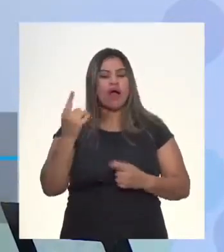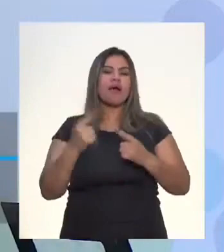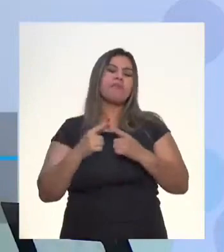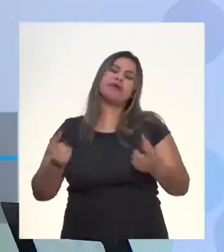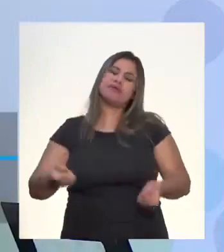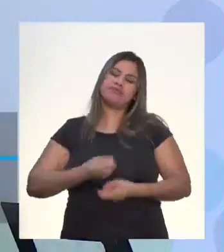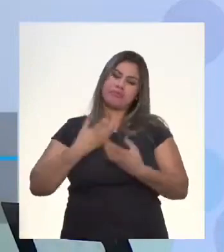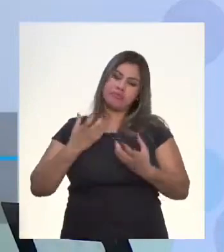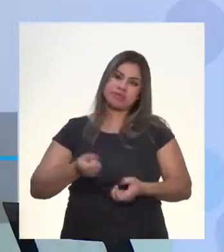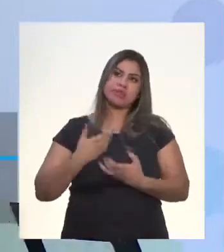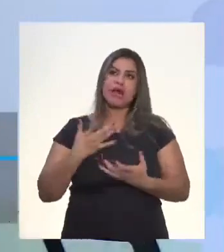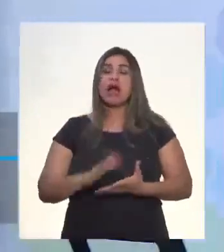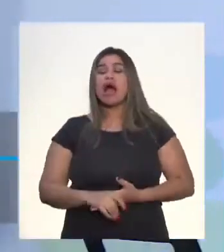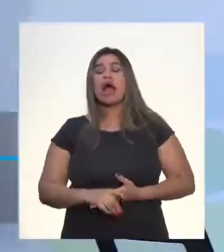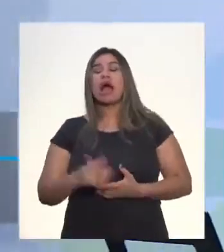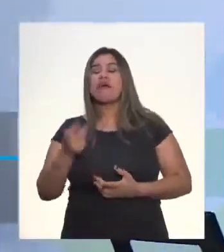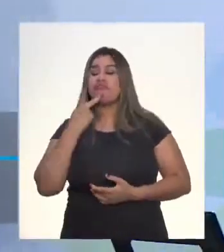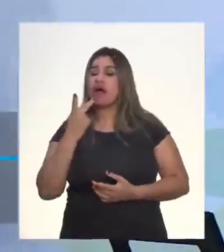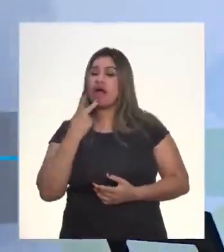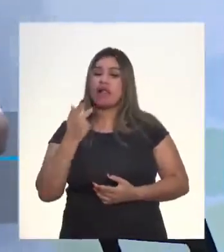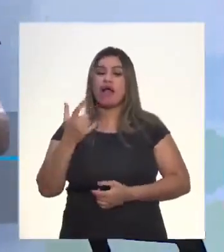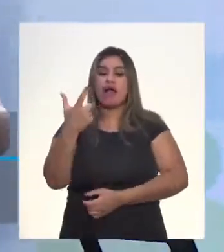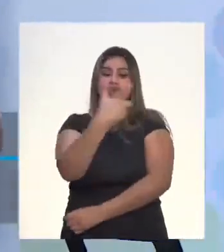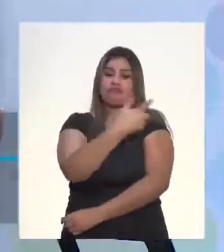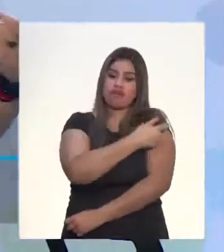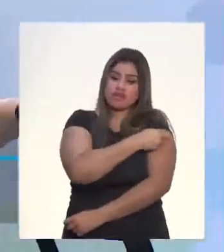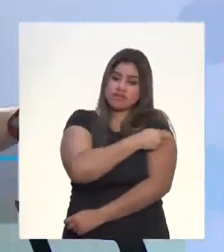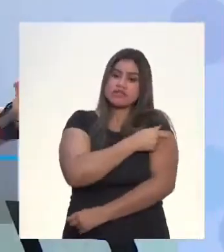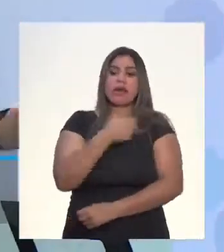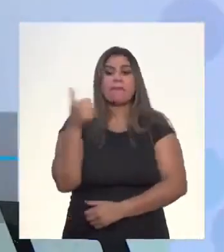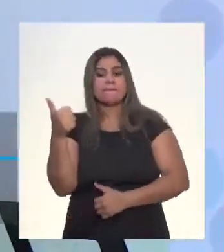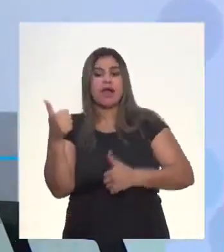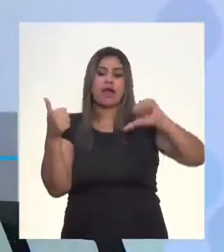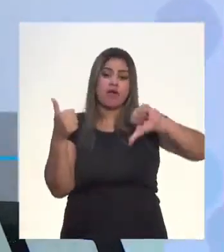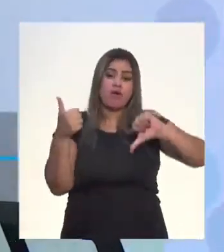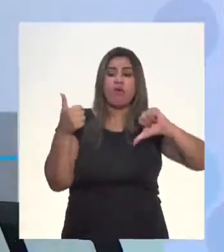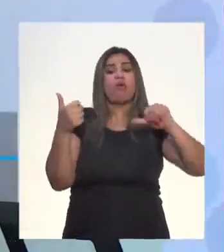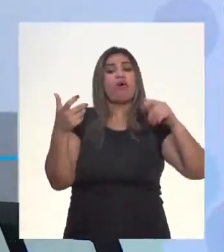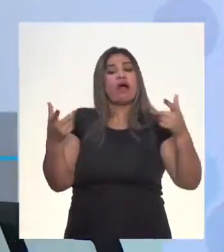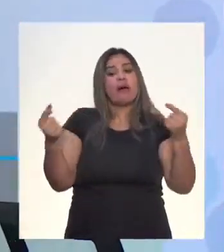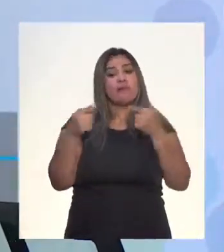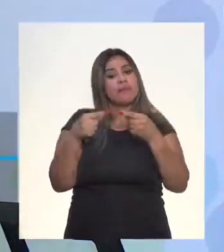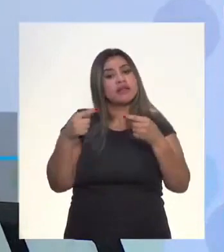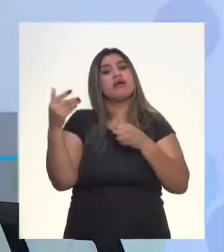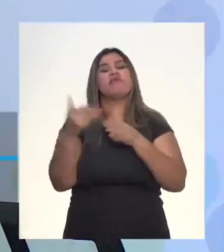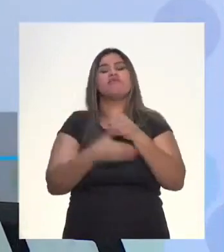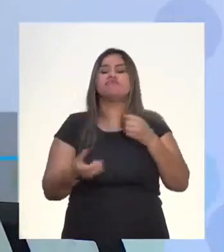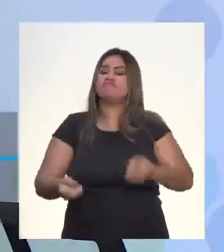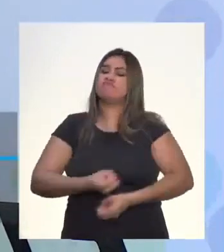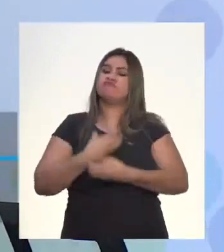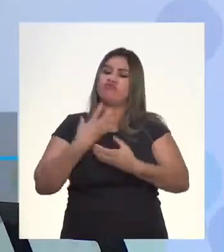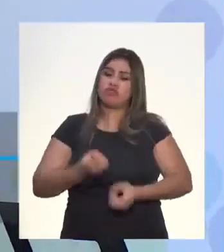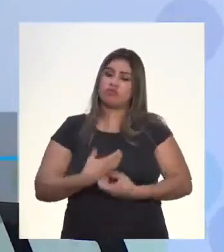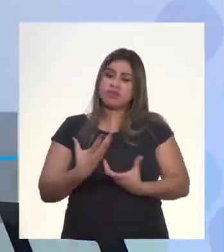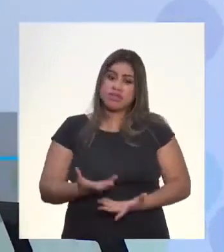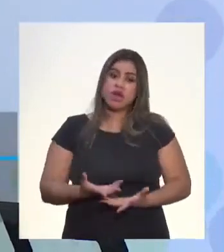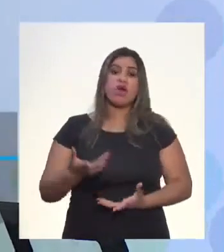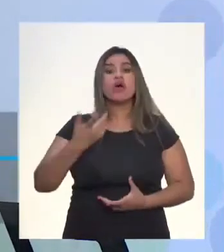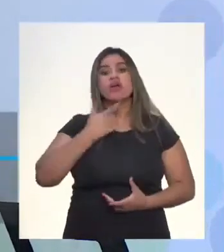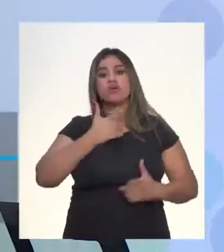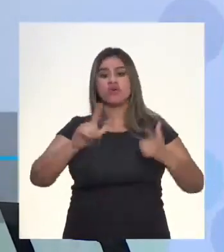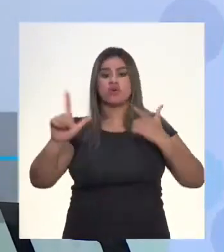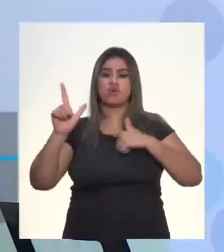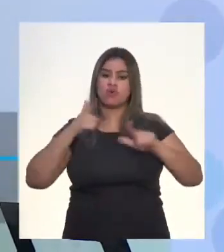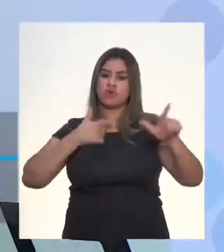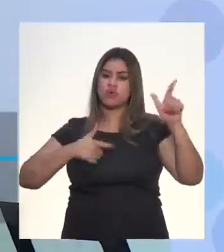por exemplo, sobre a eficácia da vacina, com base em dados. E eu acho que um ótimo exemplo que a gente pode usar justamente sobre falácias